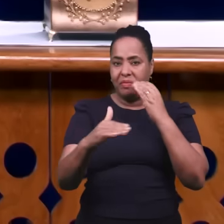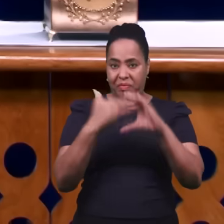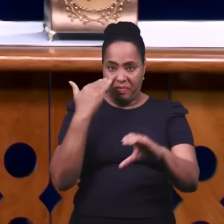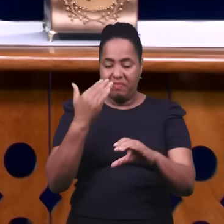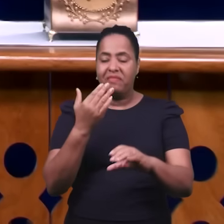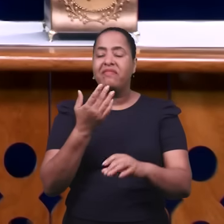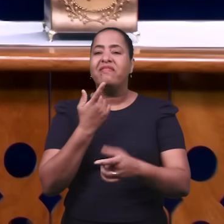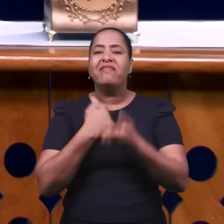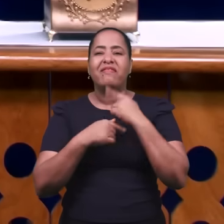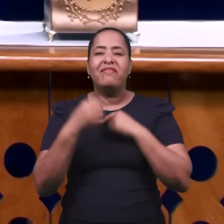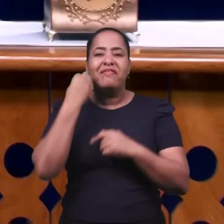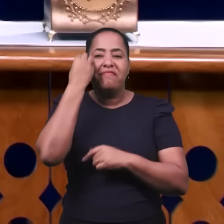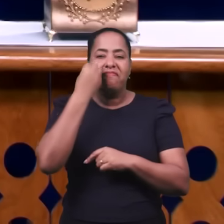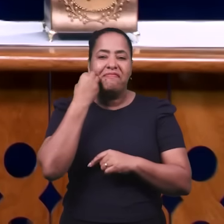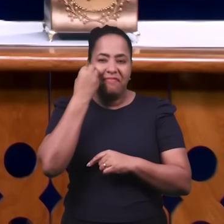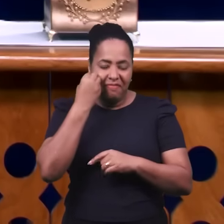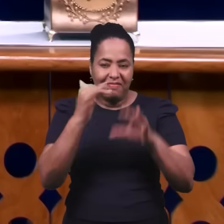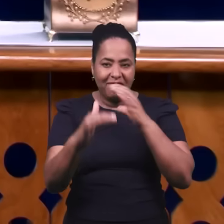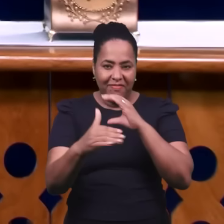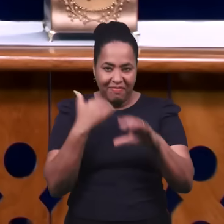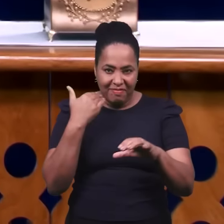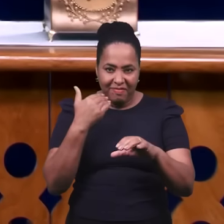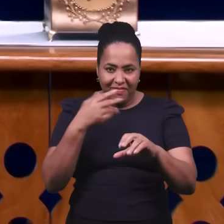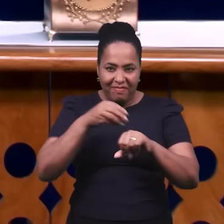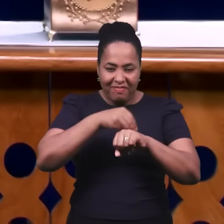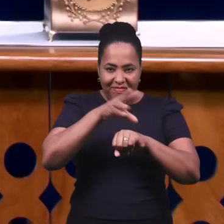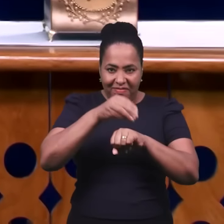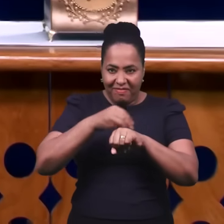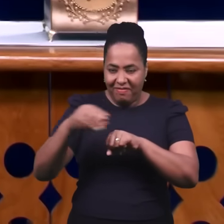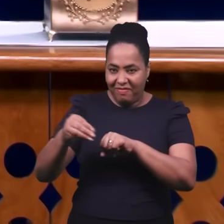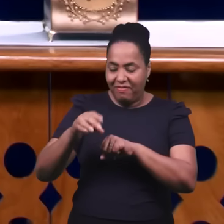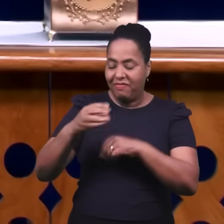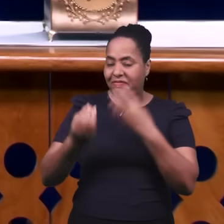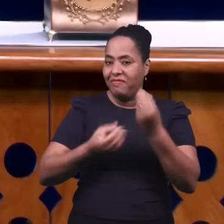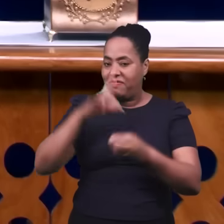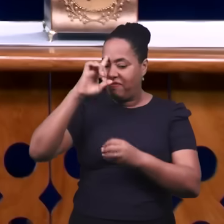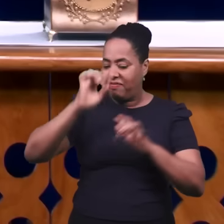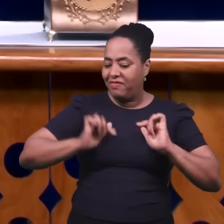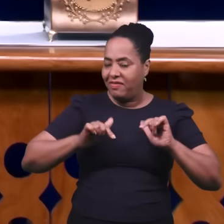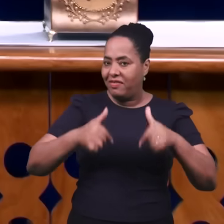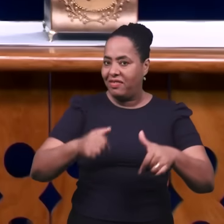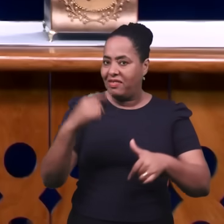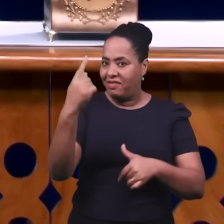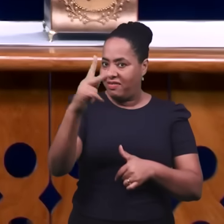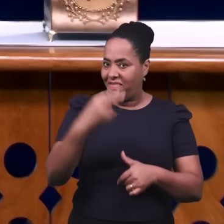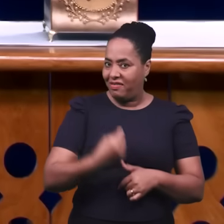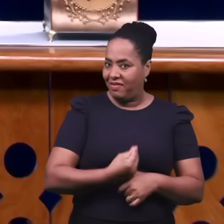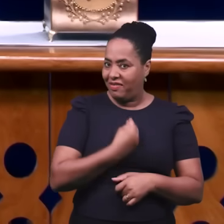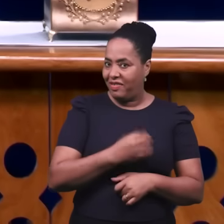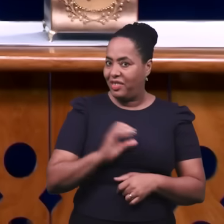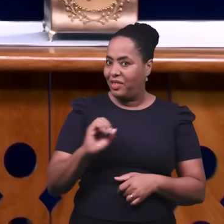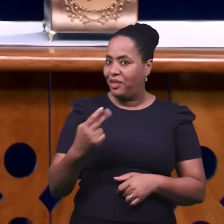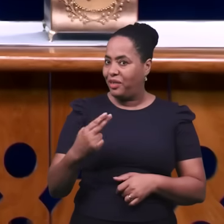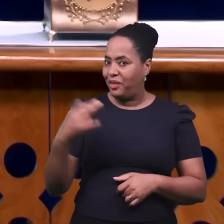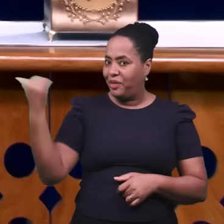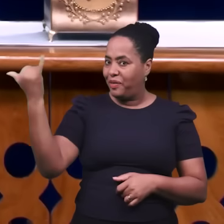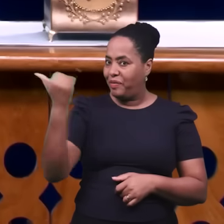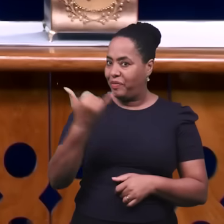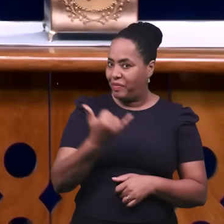alguma experiência, que querem compartilhar algo que Deus fez na sua vida ou falou